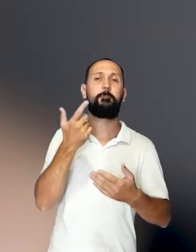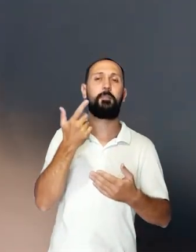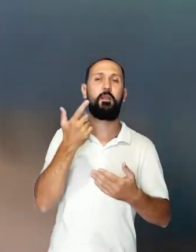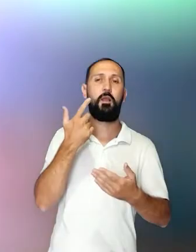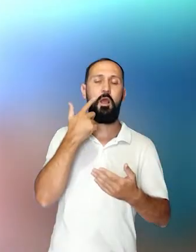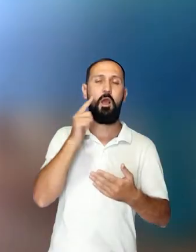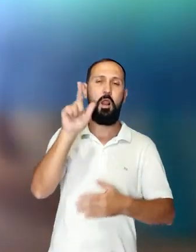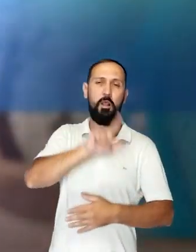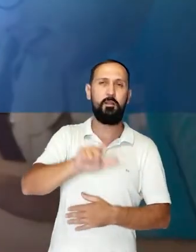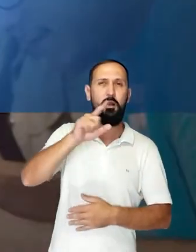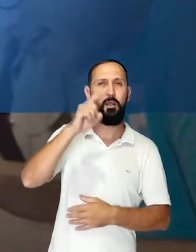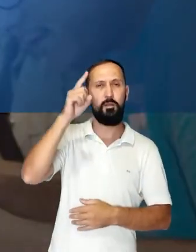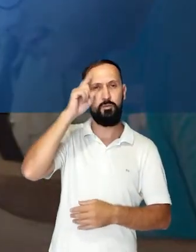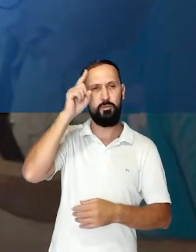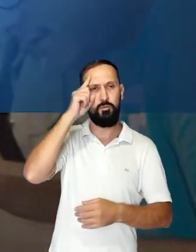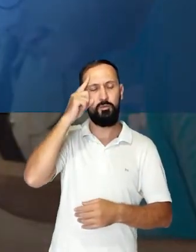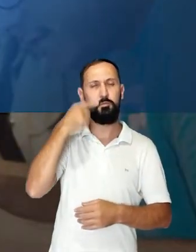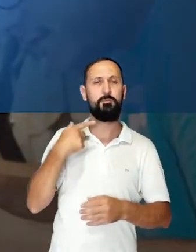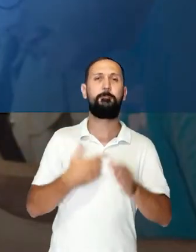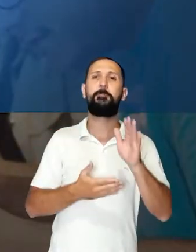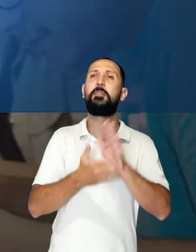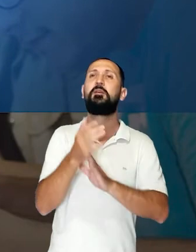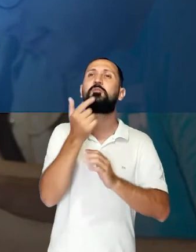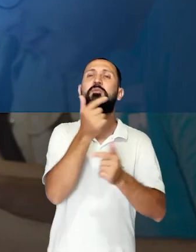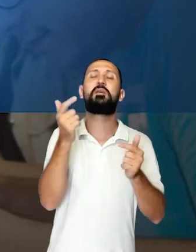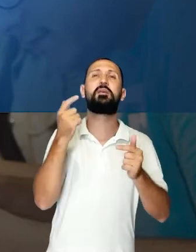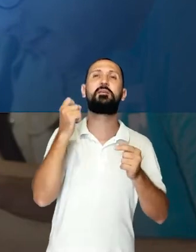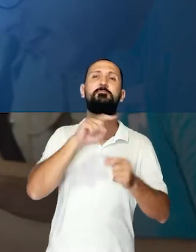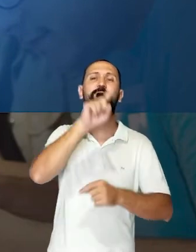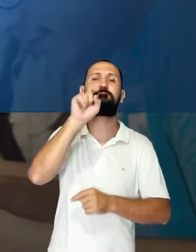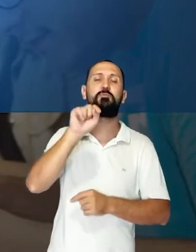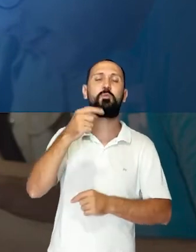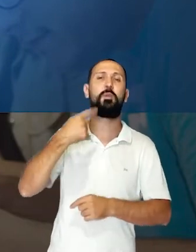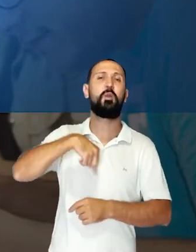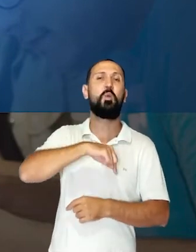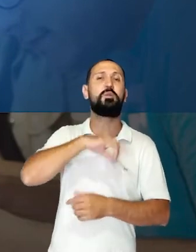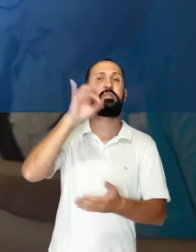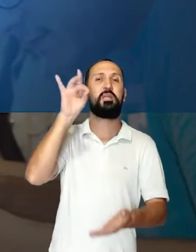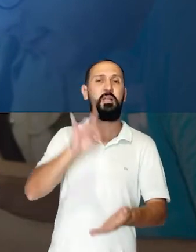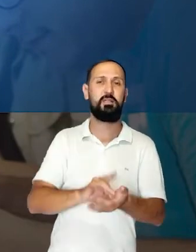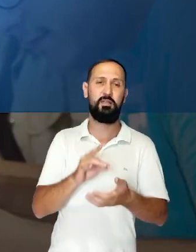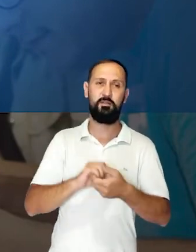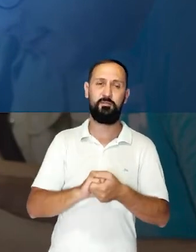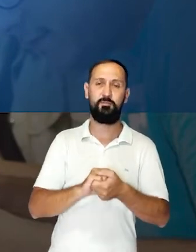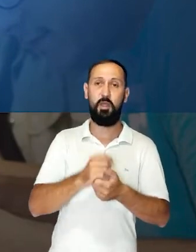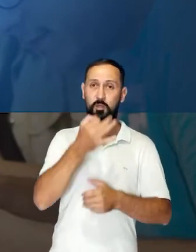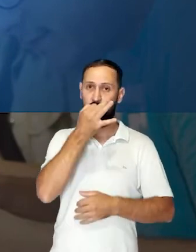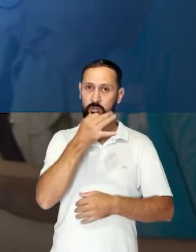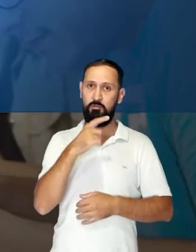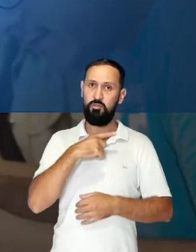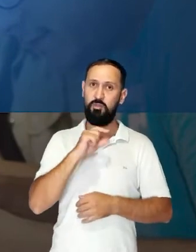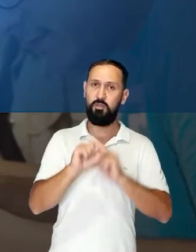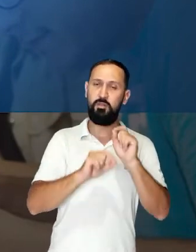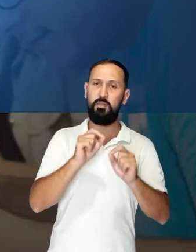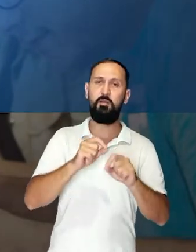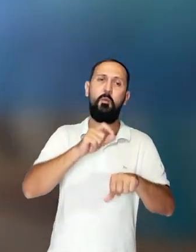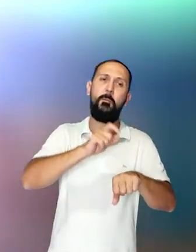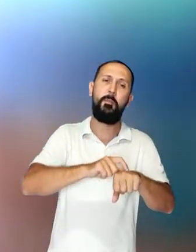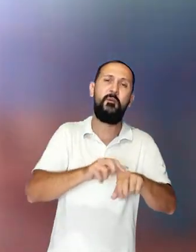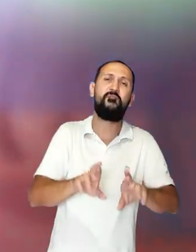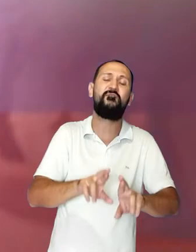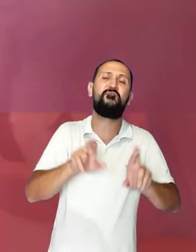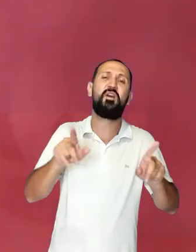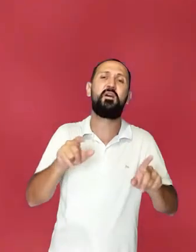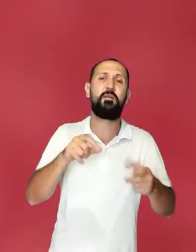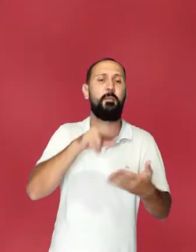literatura fantástica traz é uma fuga do dia a dia, mas sem deixar de trazer questionamentos sobre nossa realidade. A dica que eu posso dar é criar